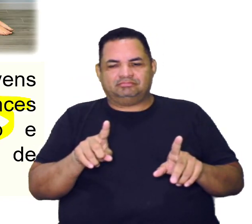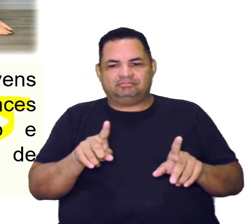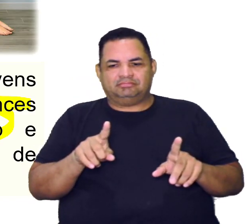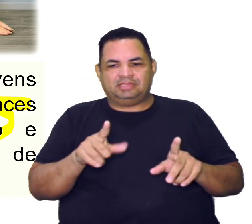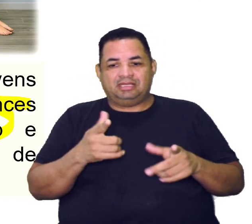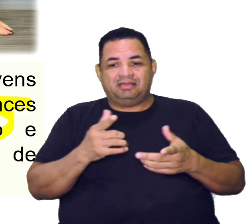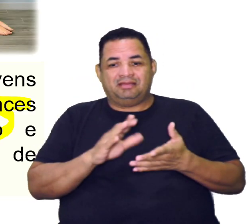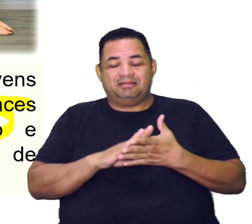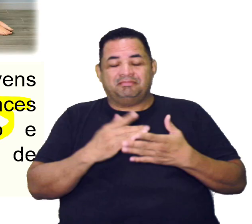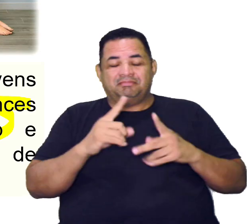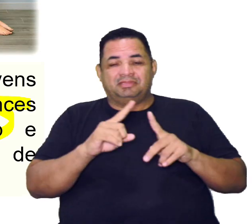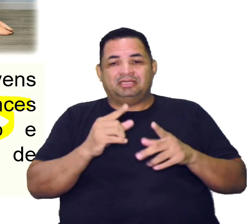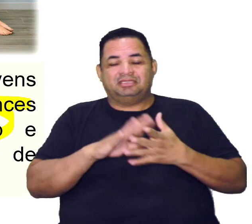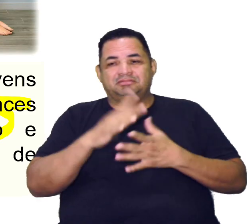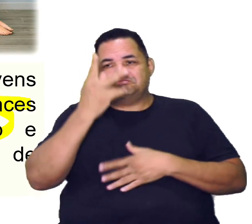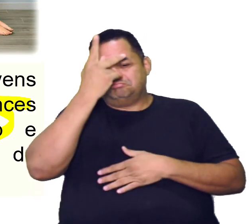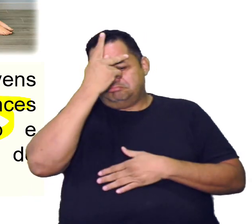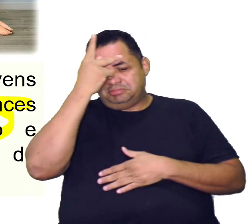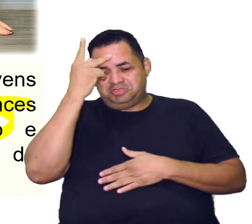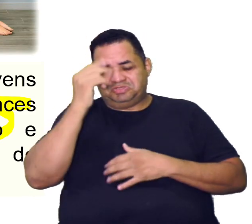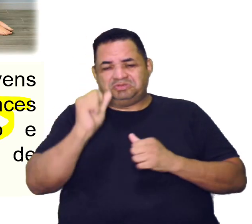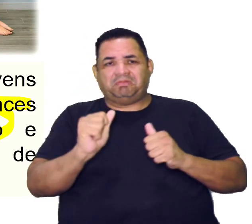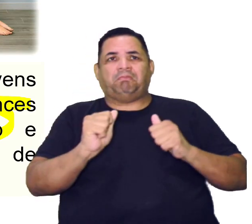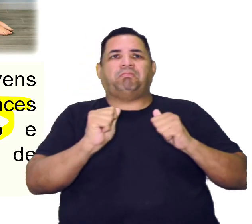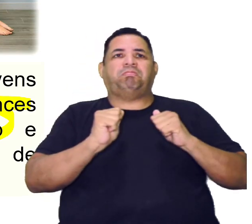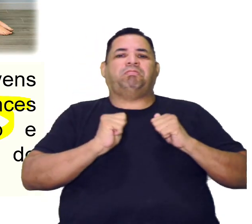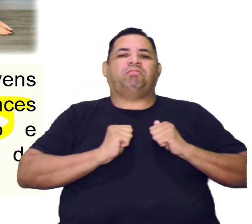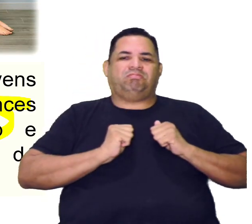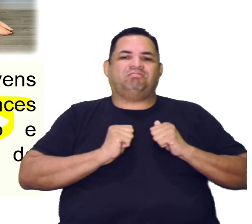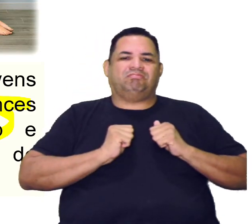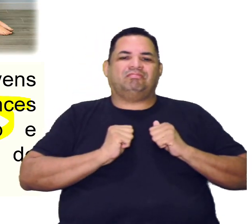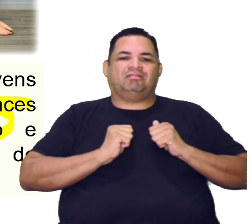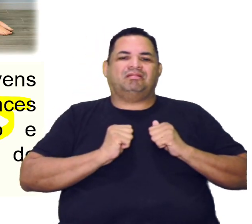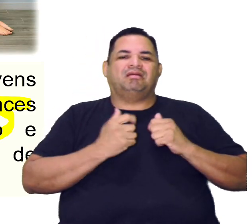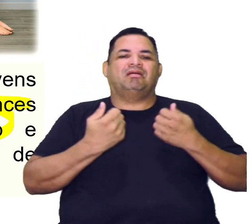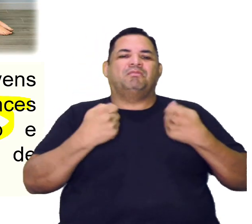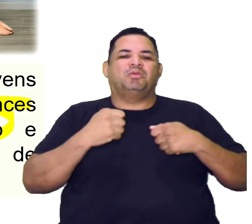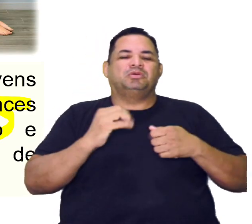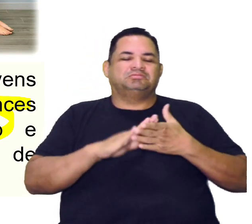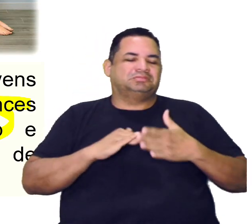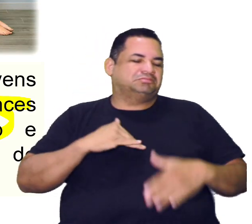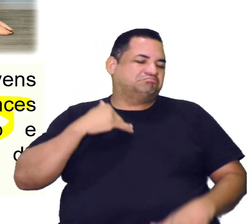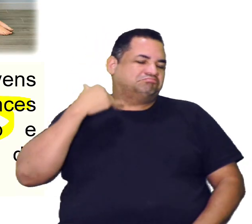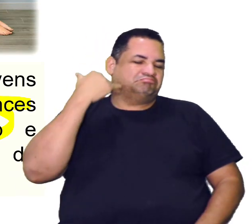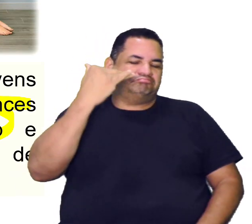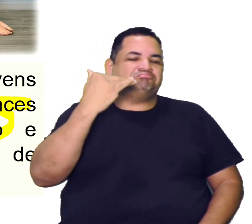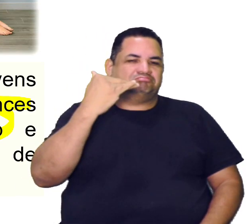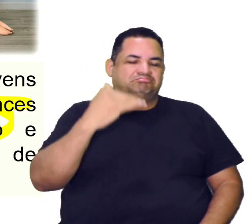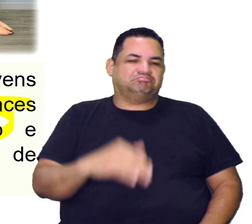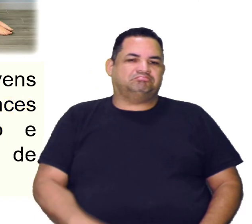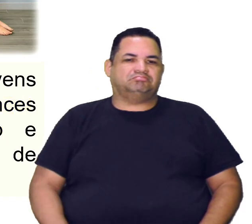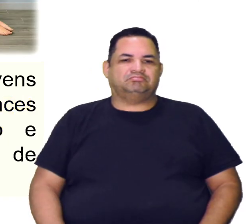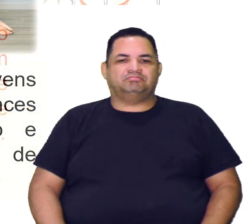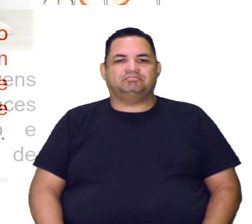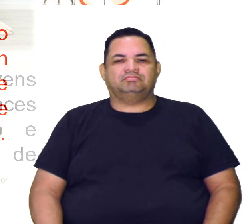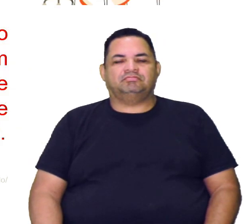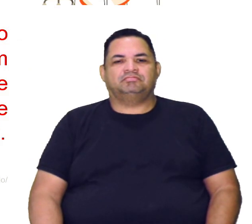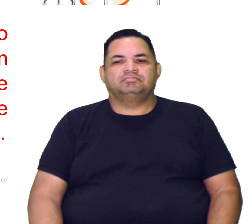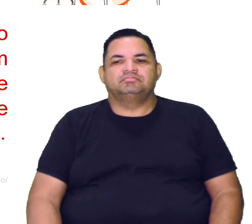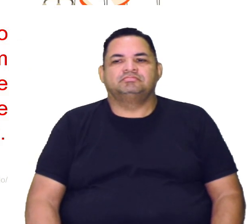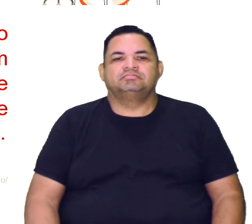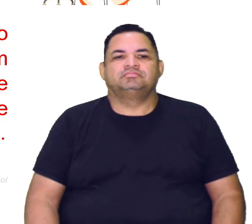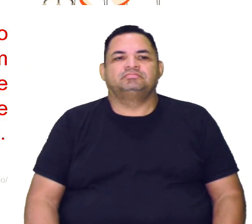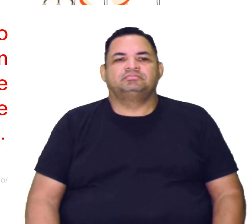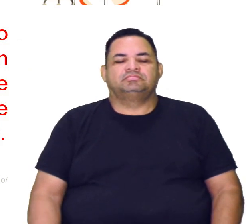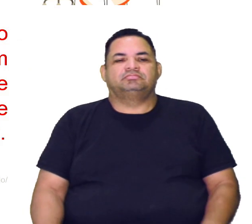não prevalece, né, tanto aí essa questão. A gente percebe mais que são pessoas inativas. Outro